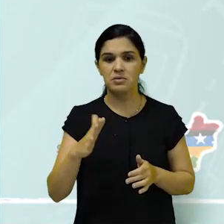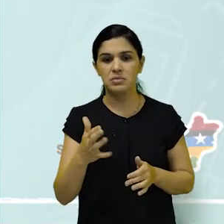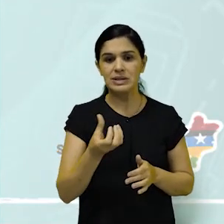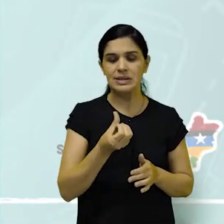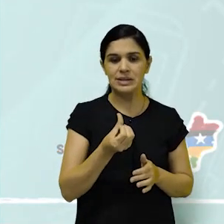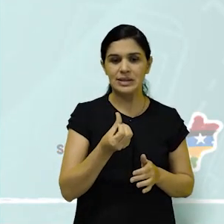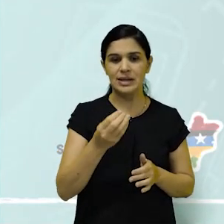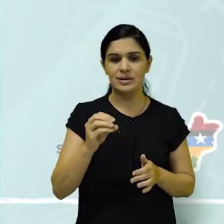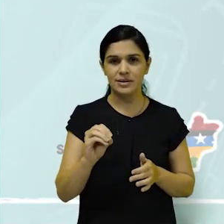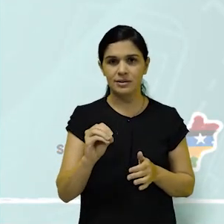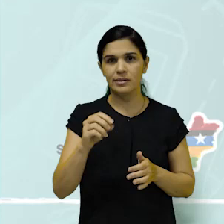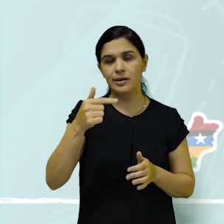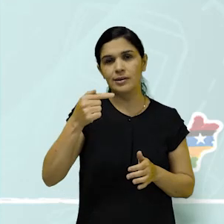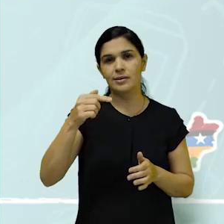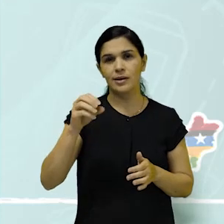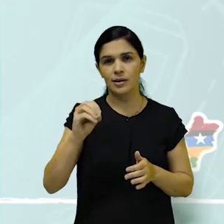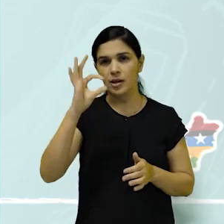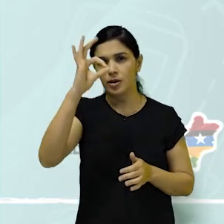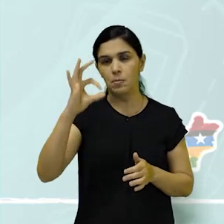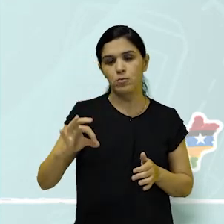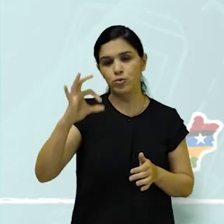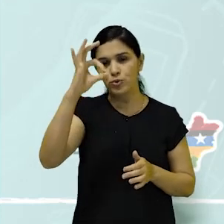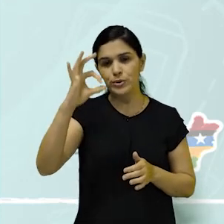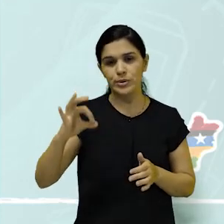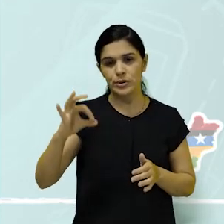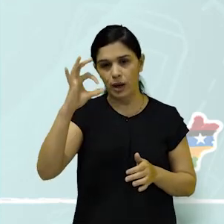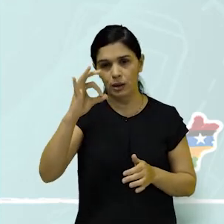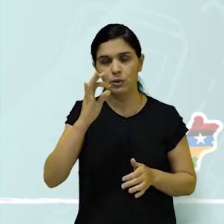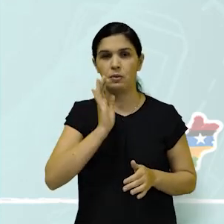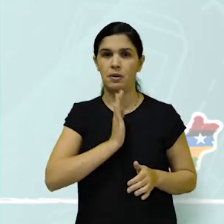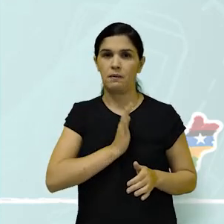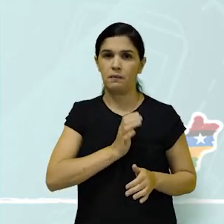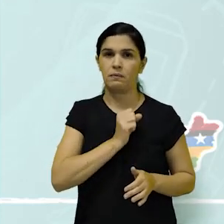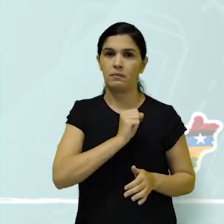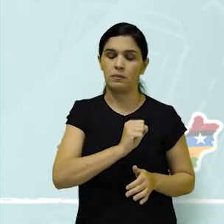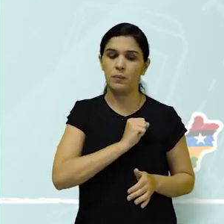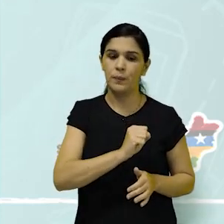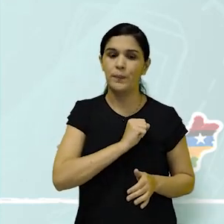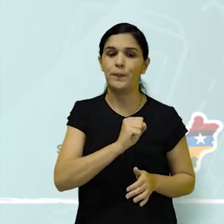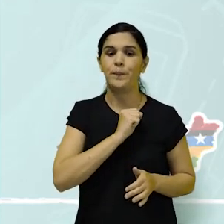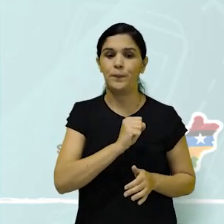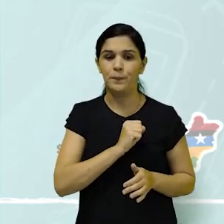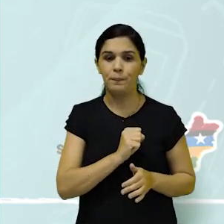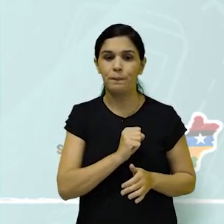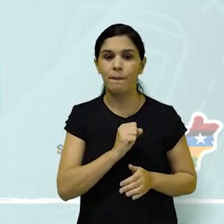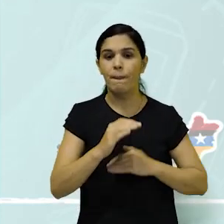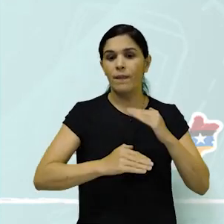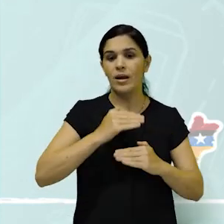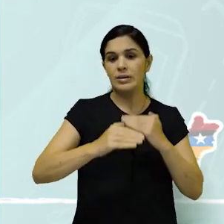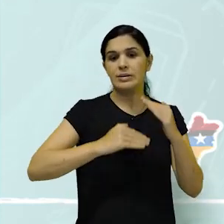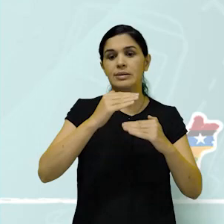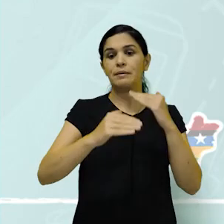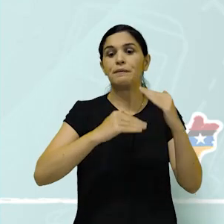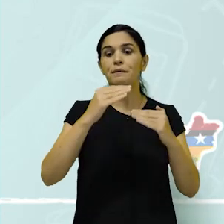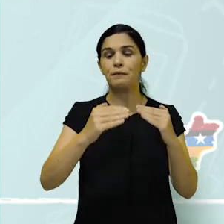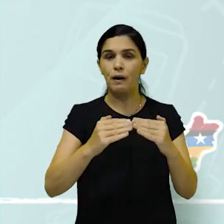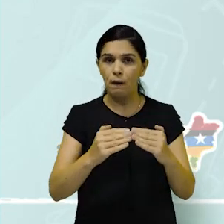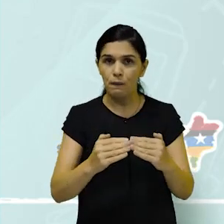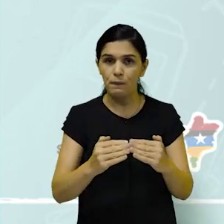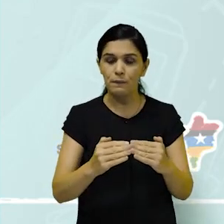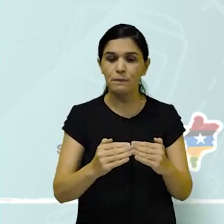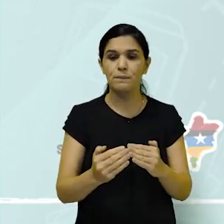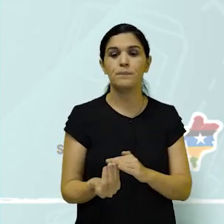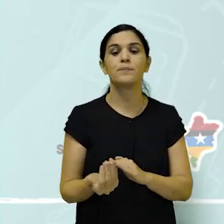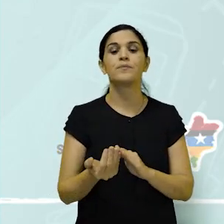da frequência cardíaca máxima. O treino na zona 2 desenvolve a sua resistência geral, melhora a capacidade do seu corpo